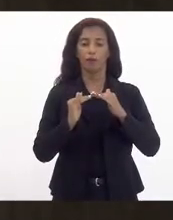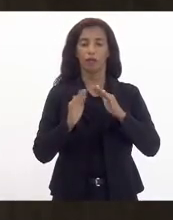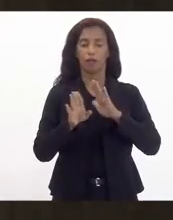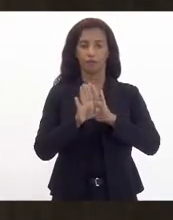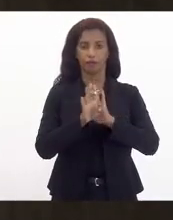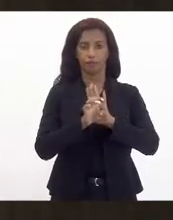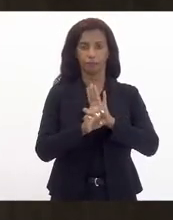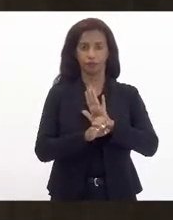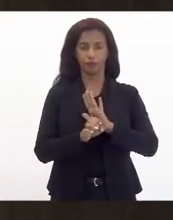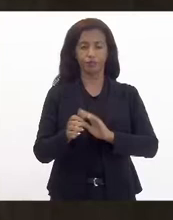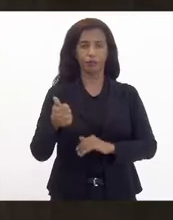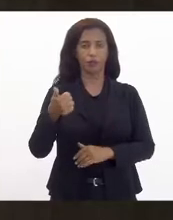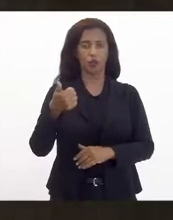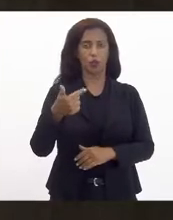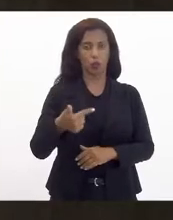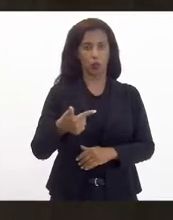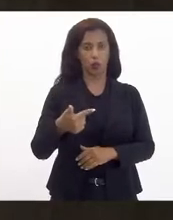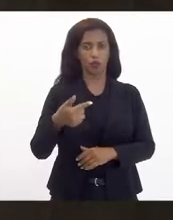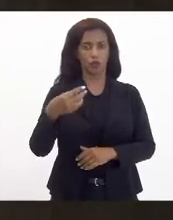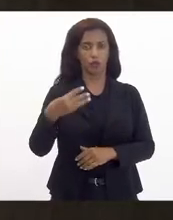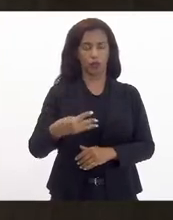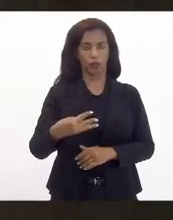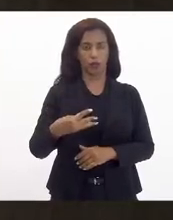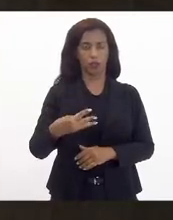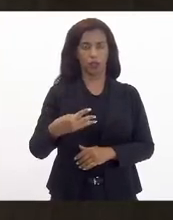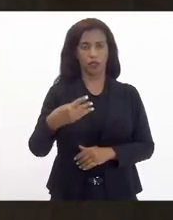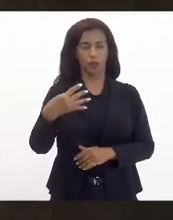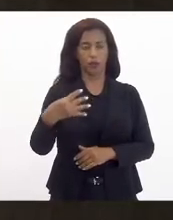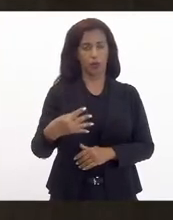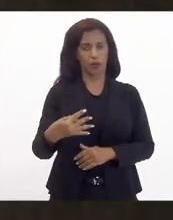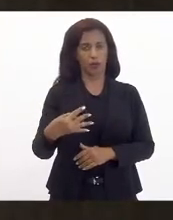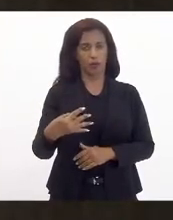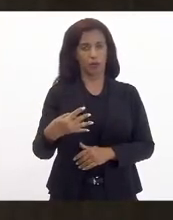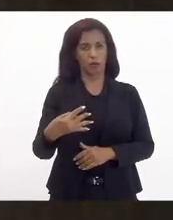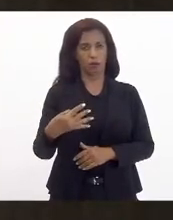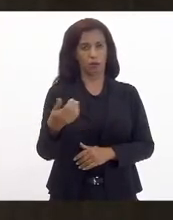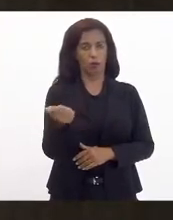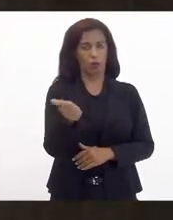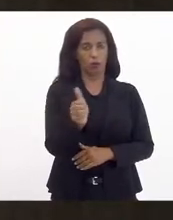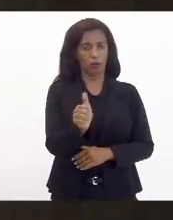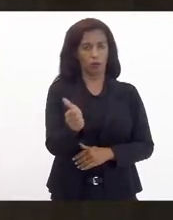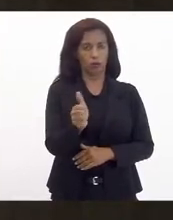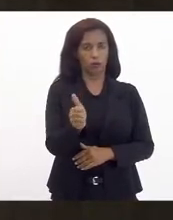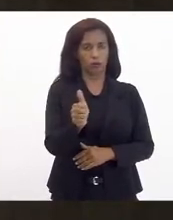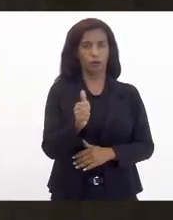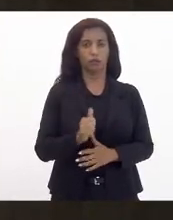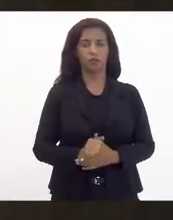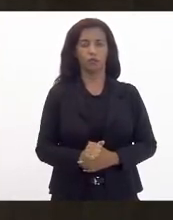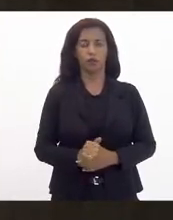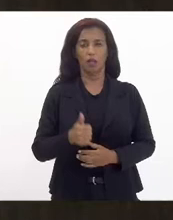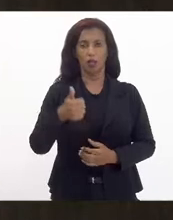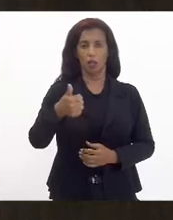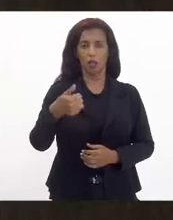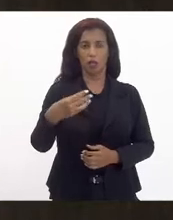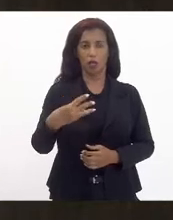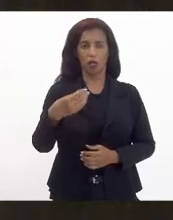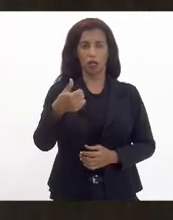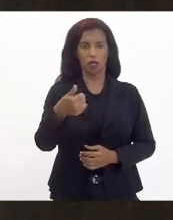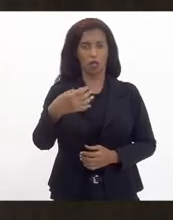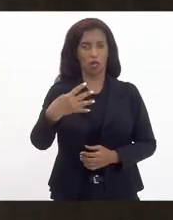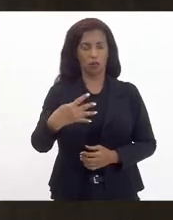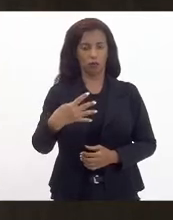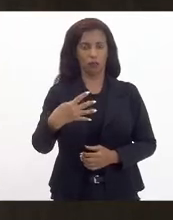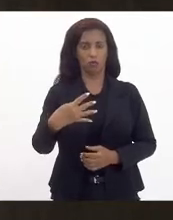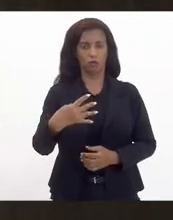às emendas dois três quatro 11 13